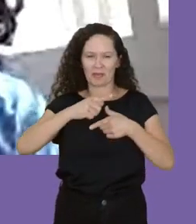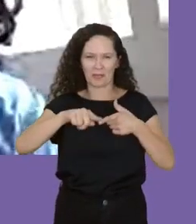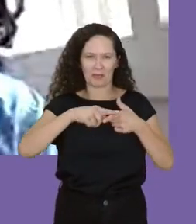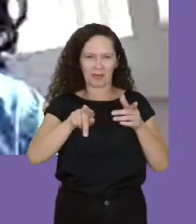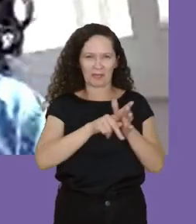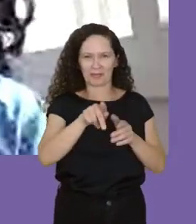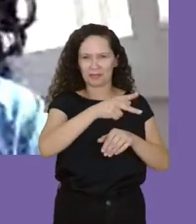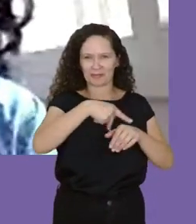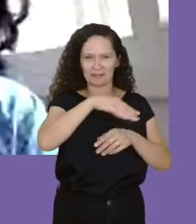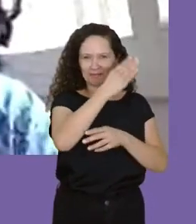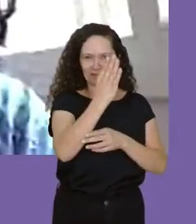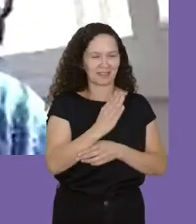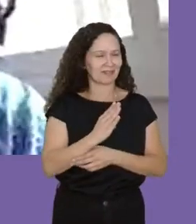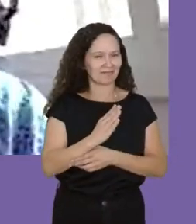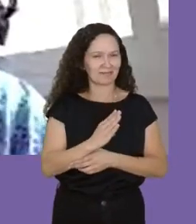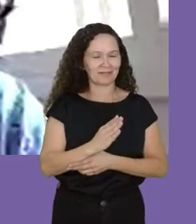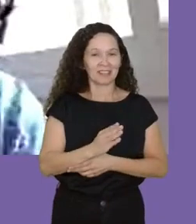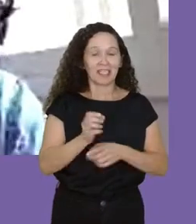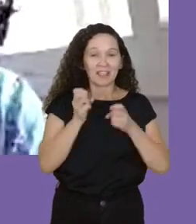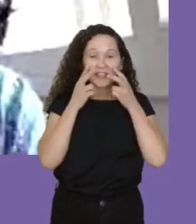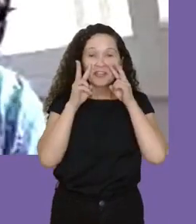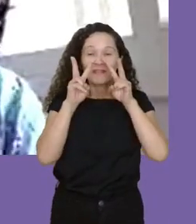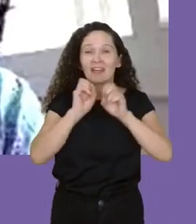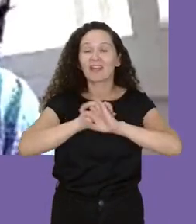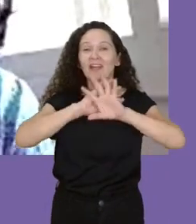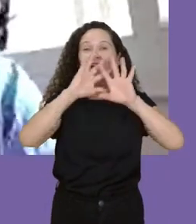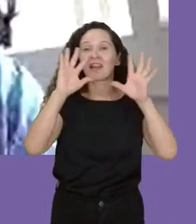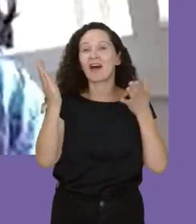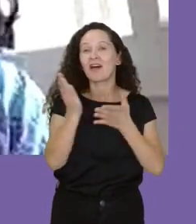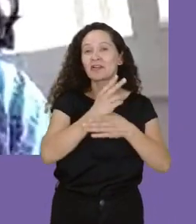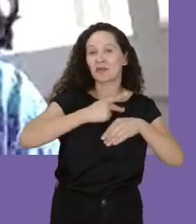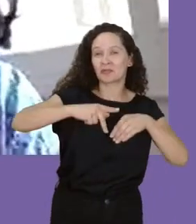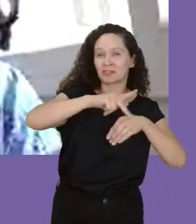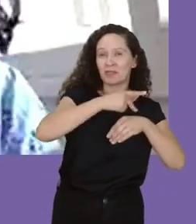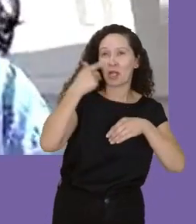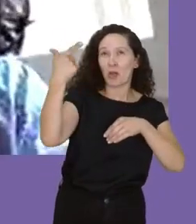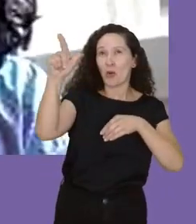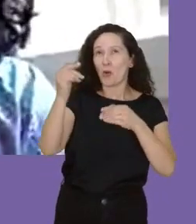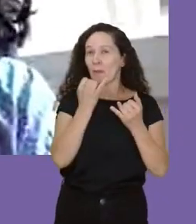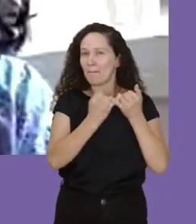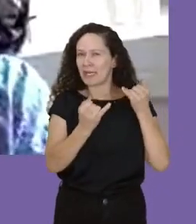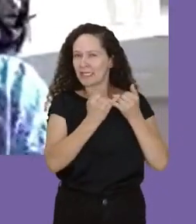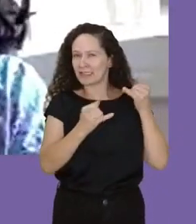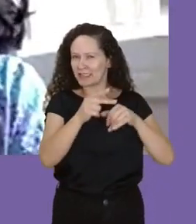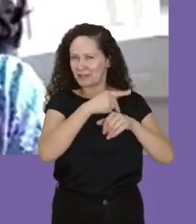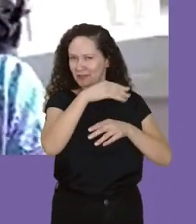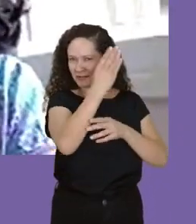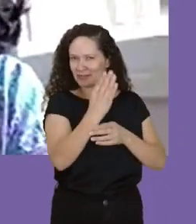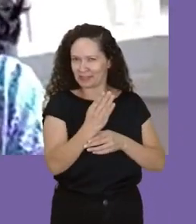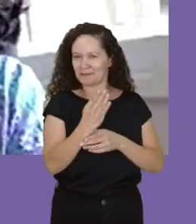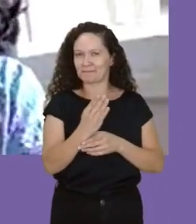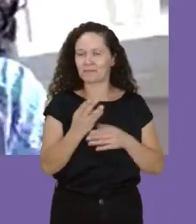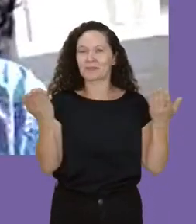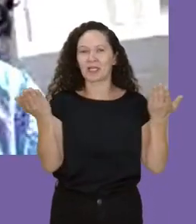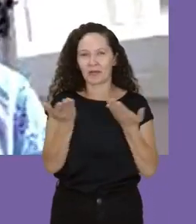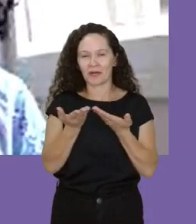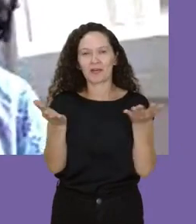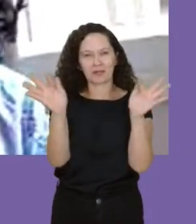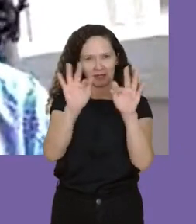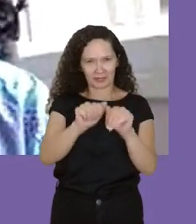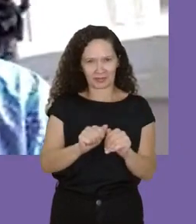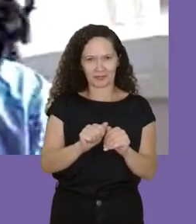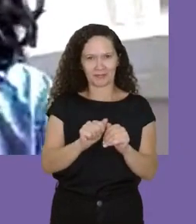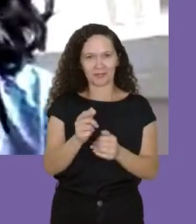que muitas vezes, né, ele aparece de uma forma muito similar. Eu queria, agora, para